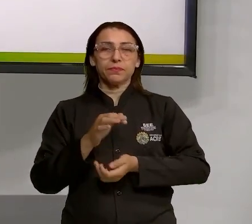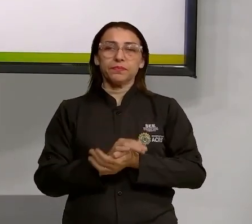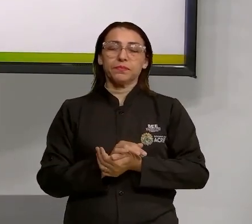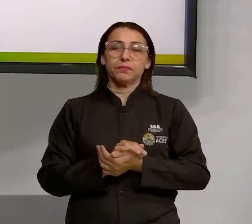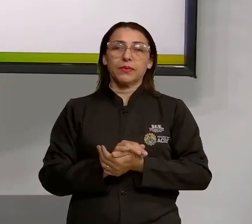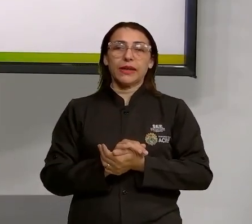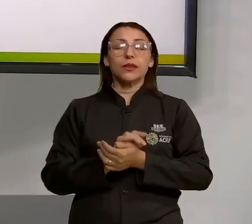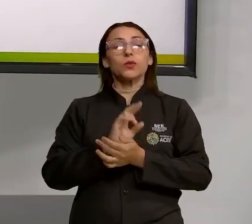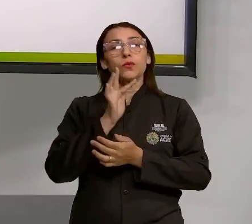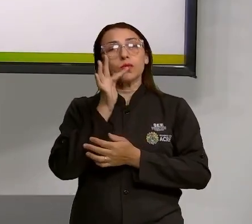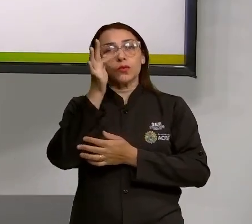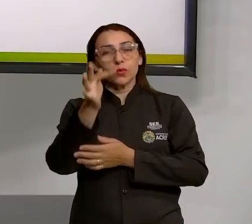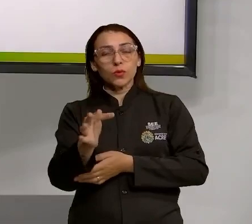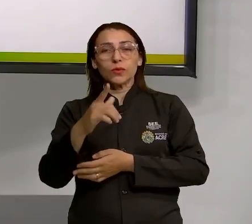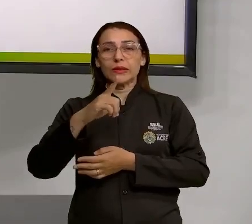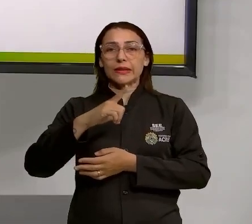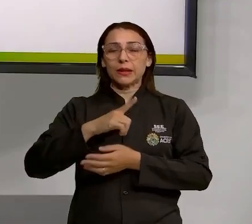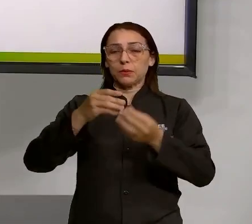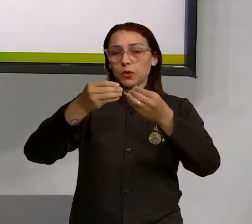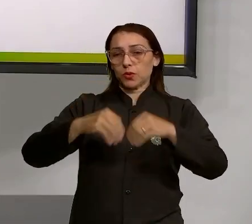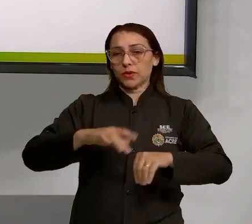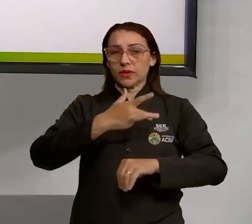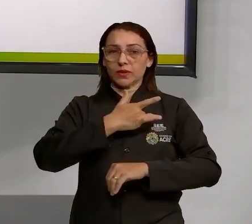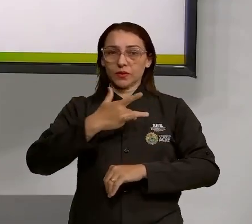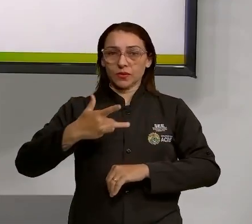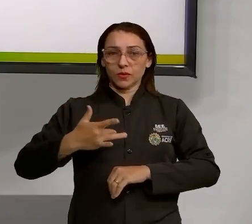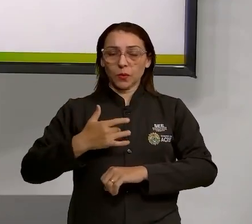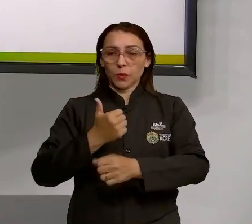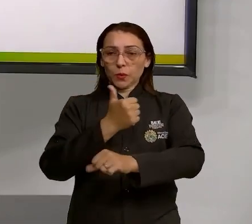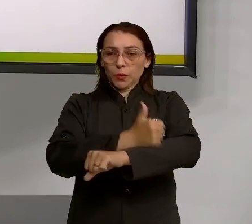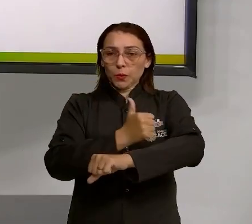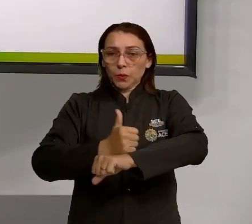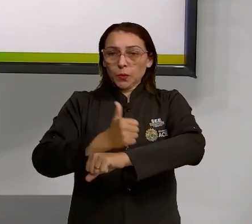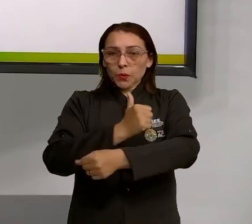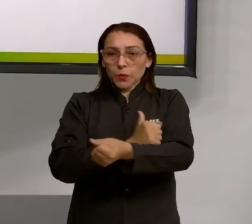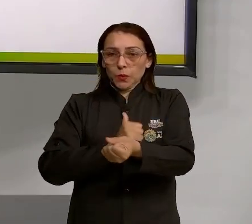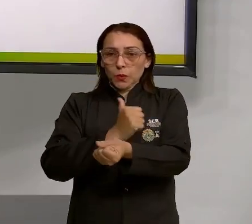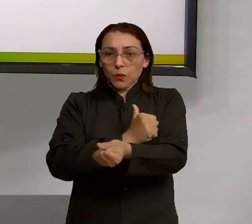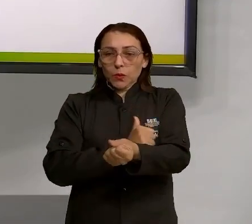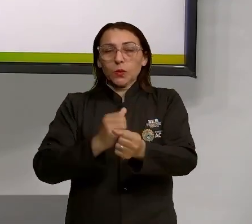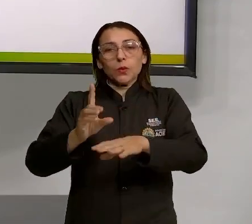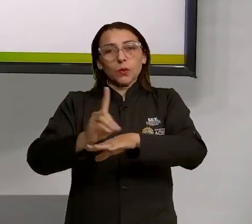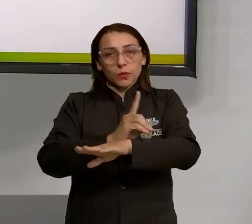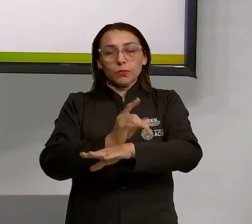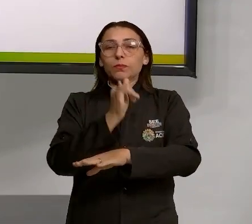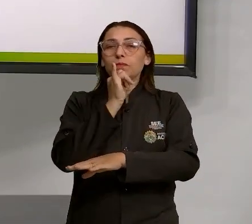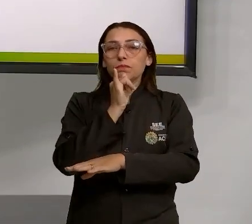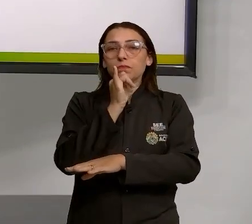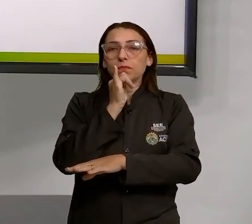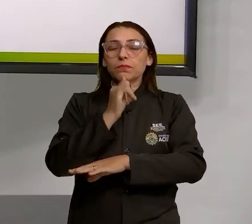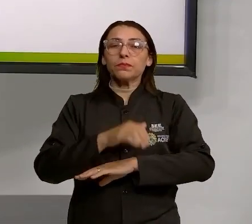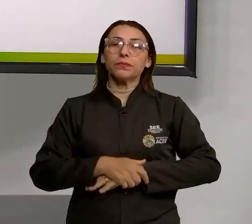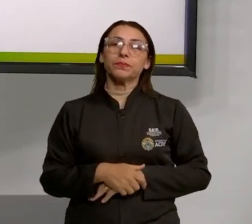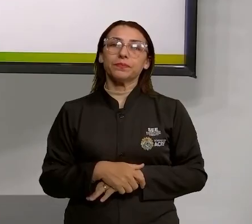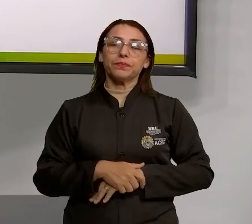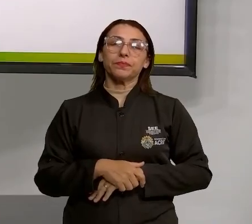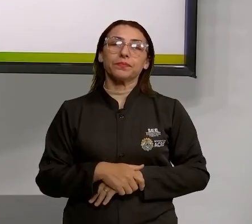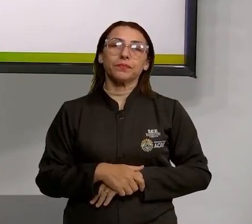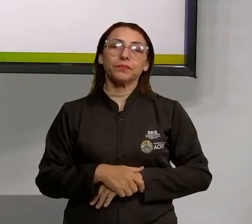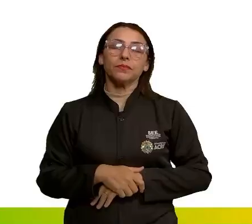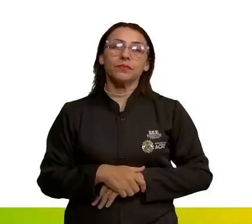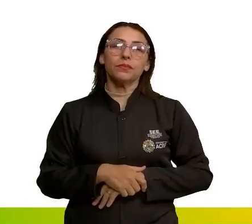para não cair em riscos como o vício digital, por exemplo.